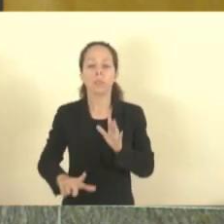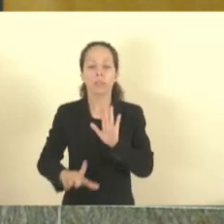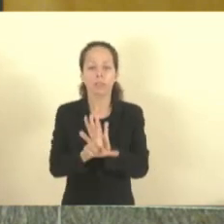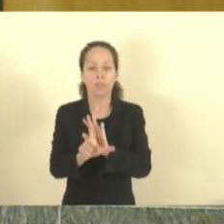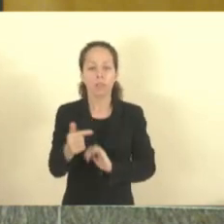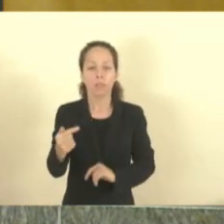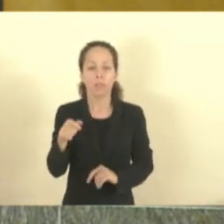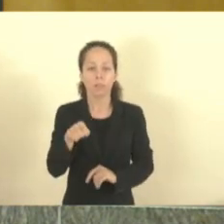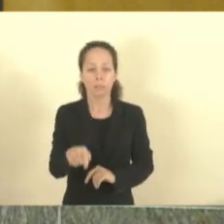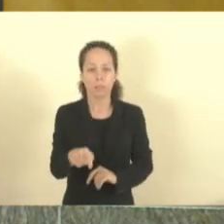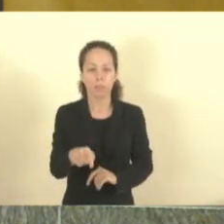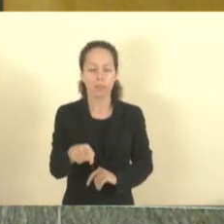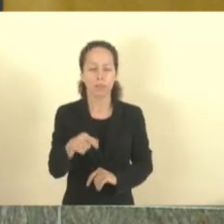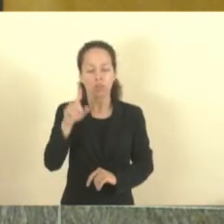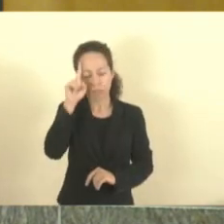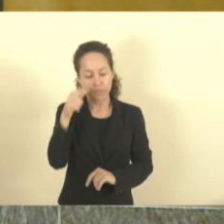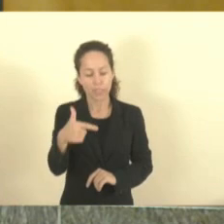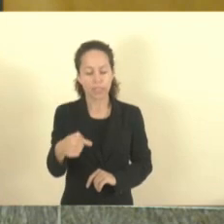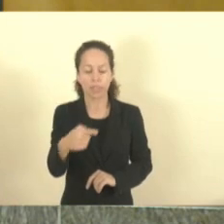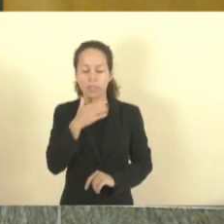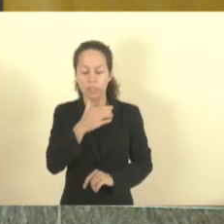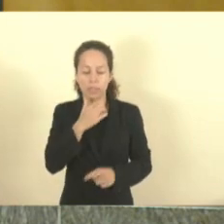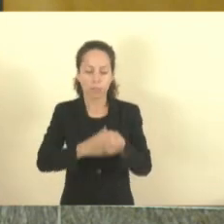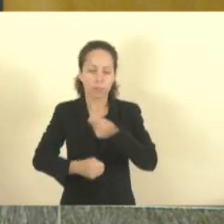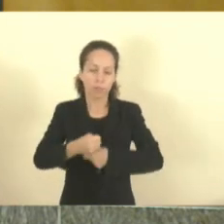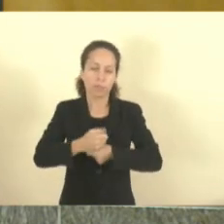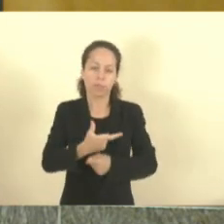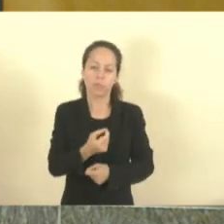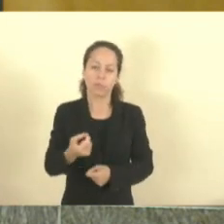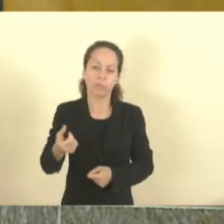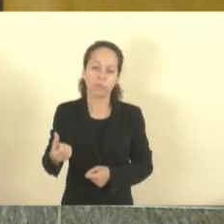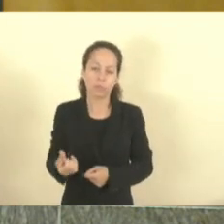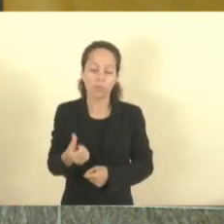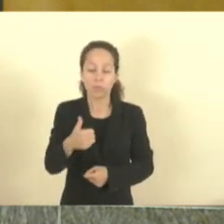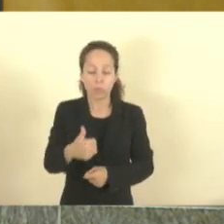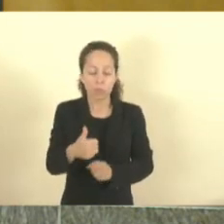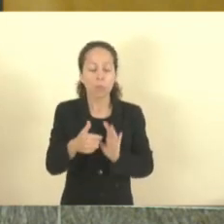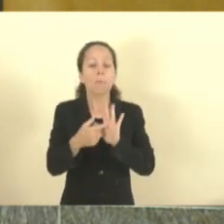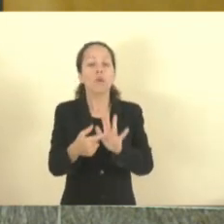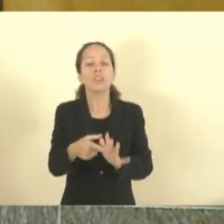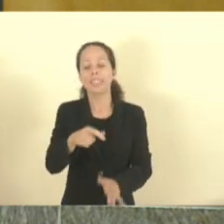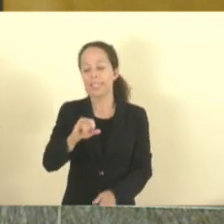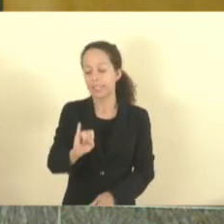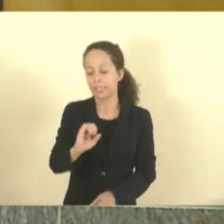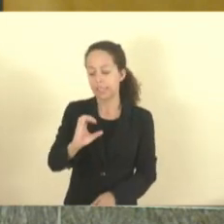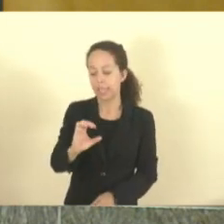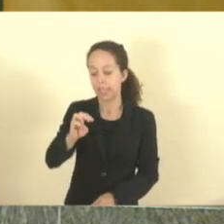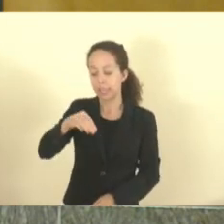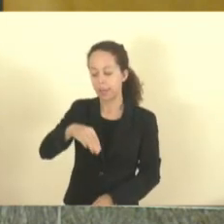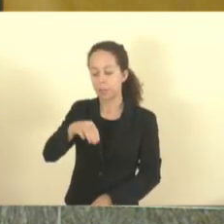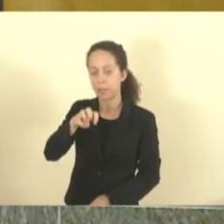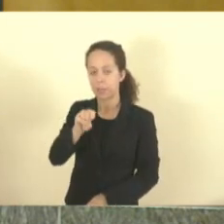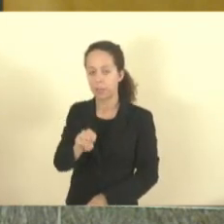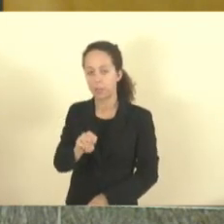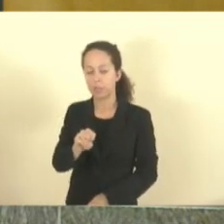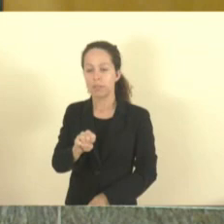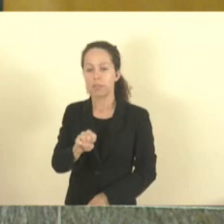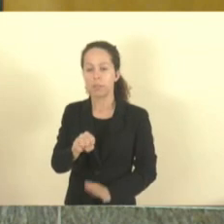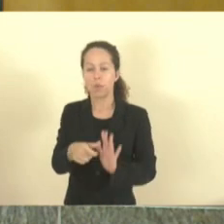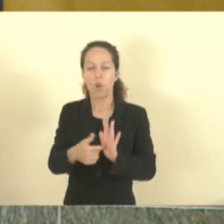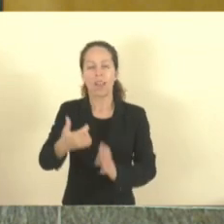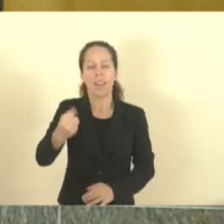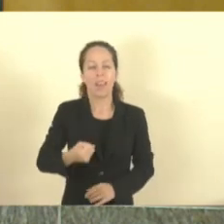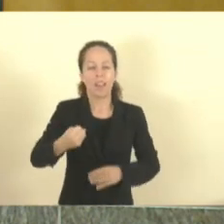7.000 de 27 de dezembro de 2001, que dispõe sobre ICMS, no qual retira o produto leite em pó